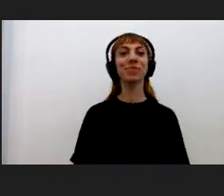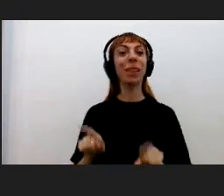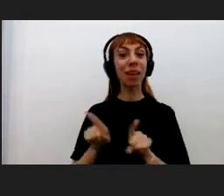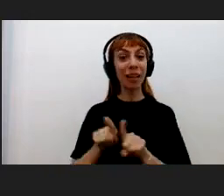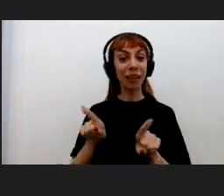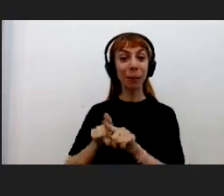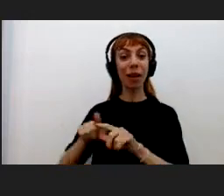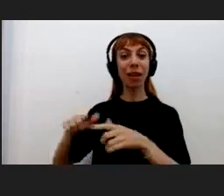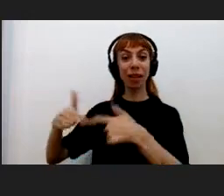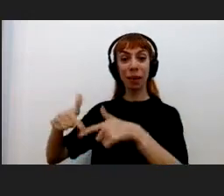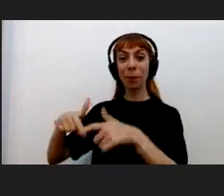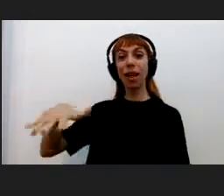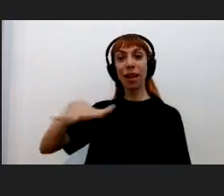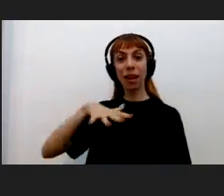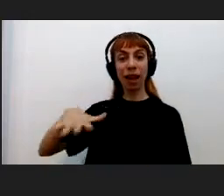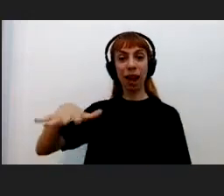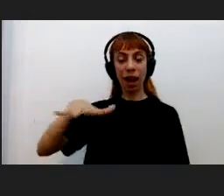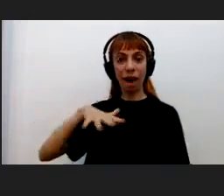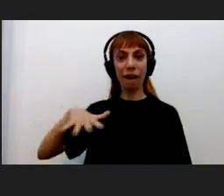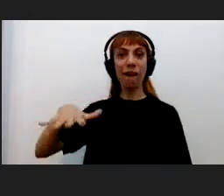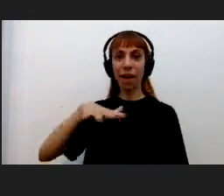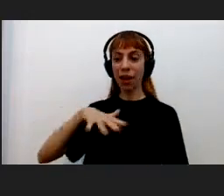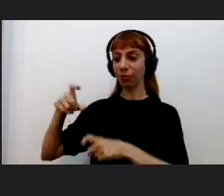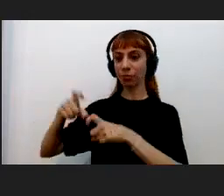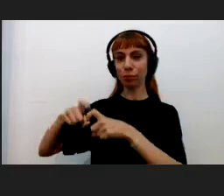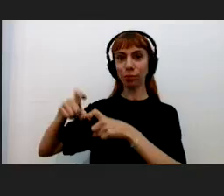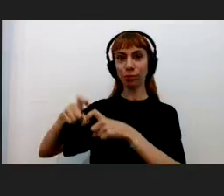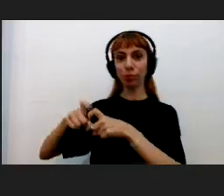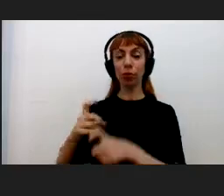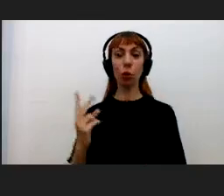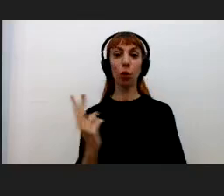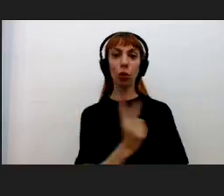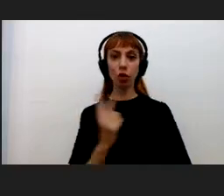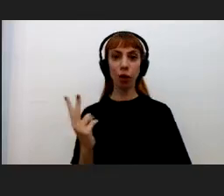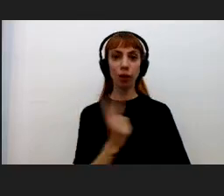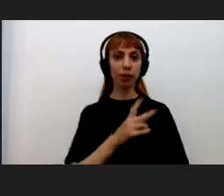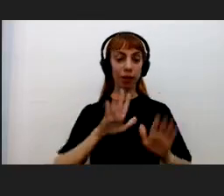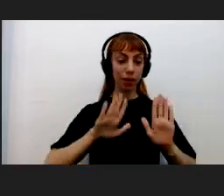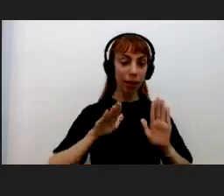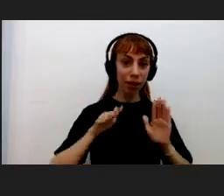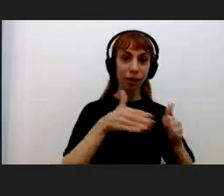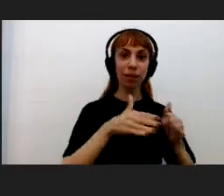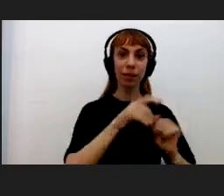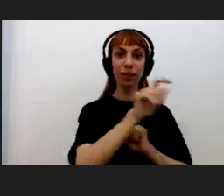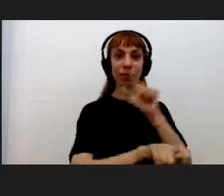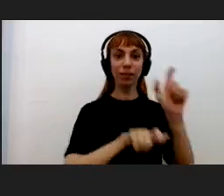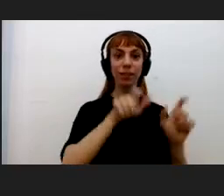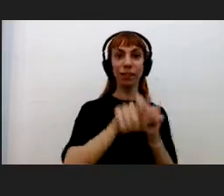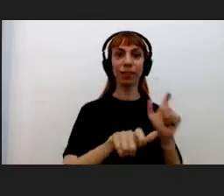serviço de habilitação e reabilitação para pessoas com deficiência, pessoas surdas, né? E na psicologia clínica,